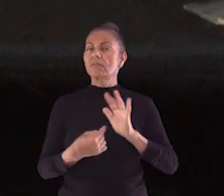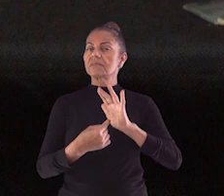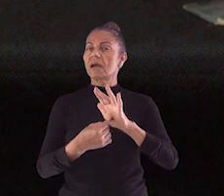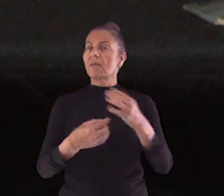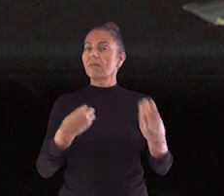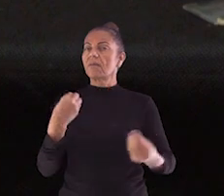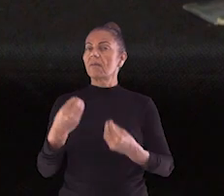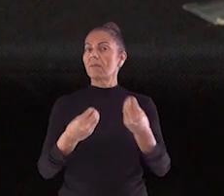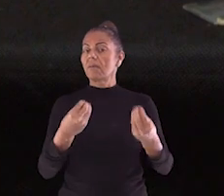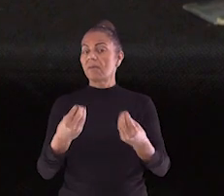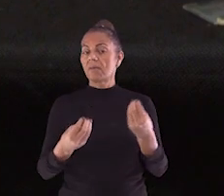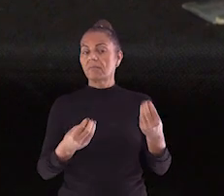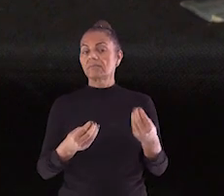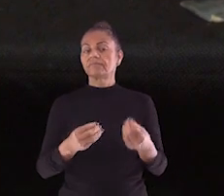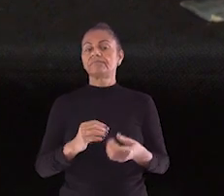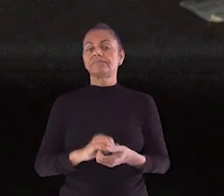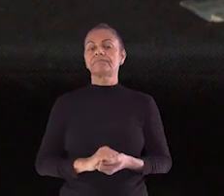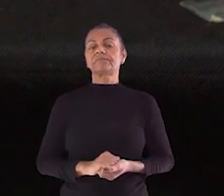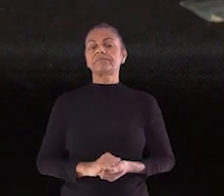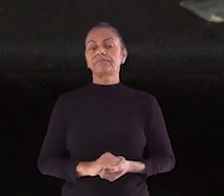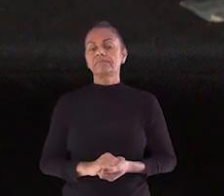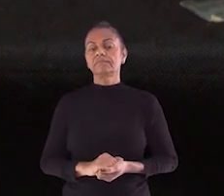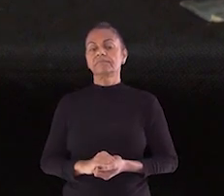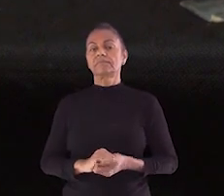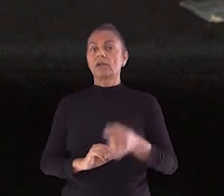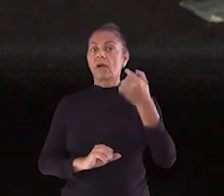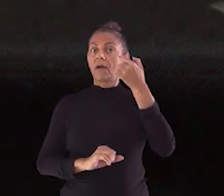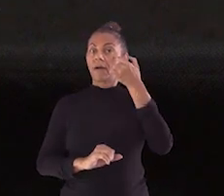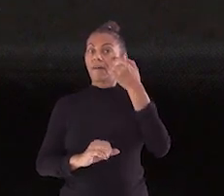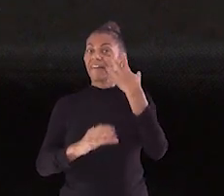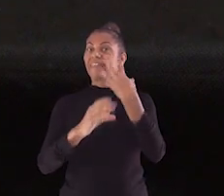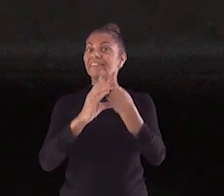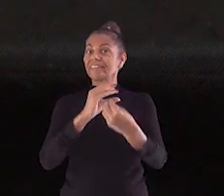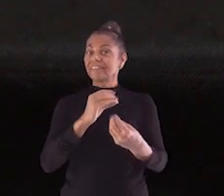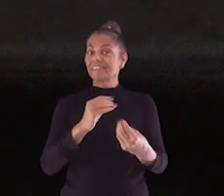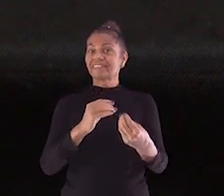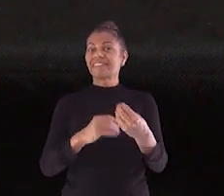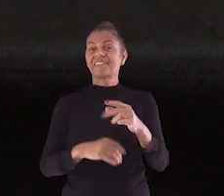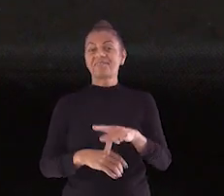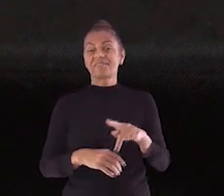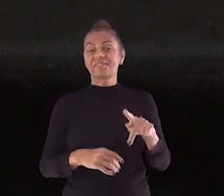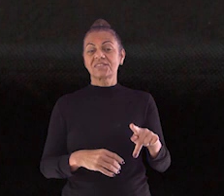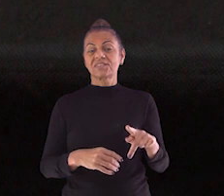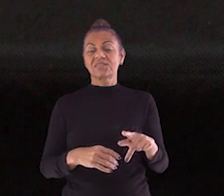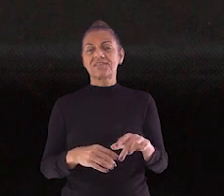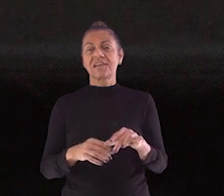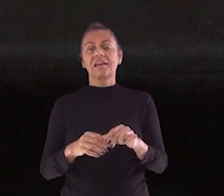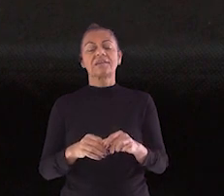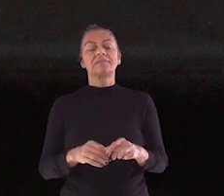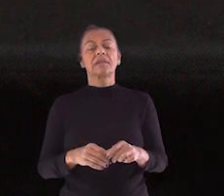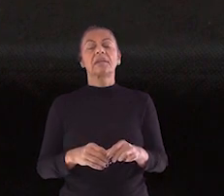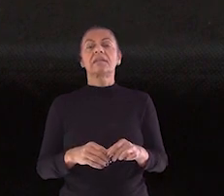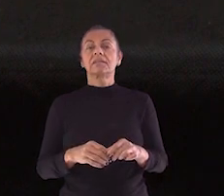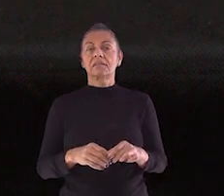para vocês como que a folha fica toda preenchida. Olha que legal, aqui ó. Ela fica assim ó, toda cheia de